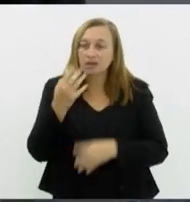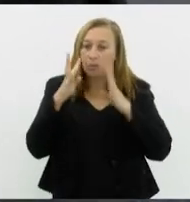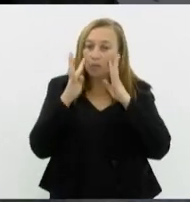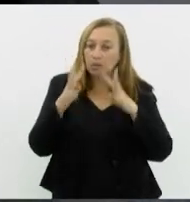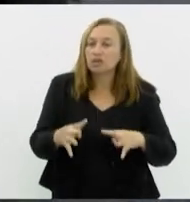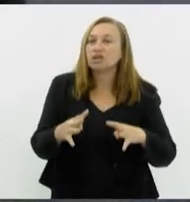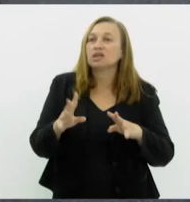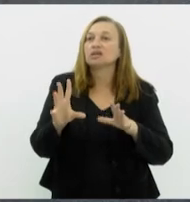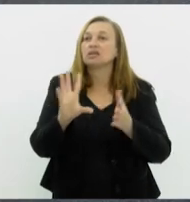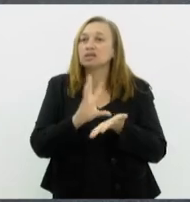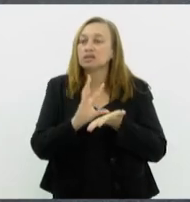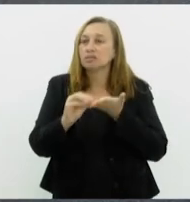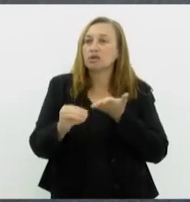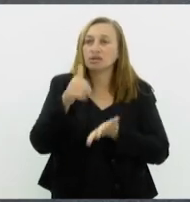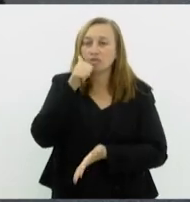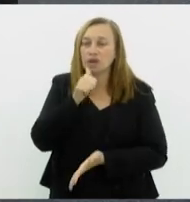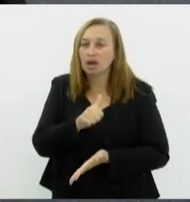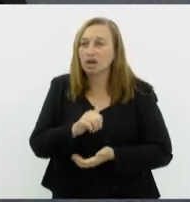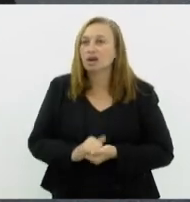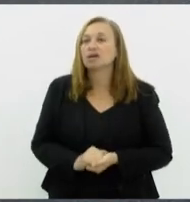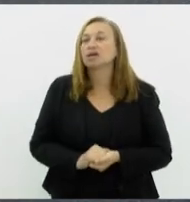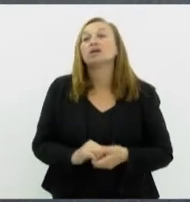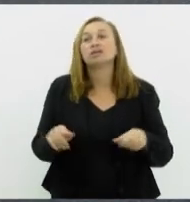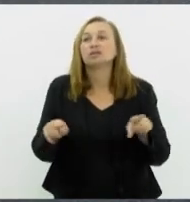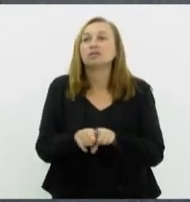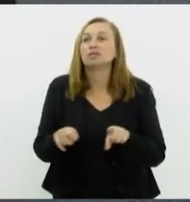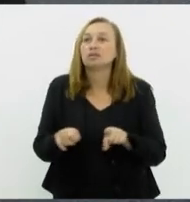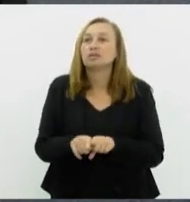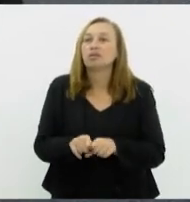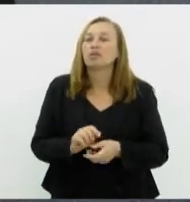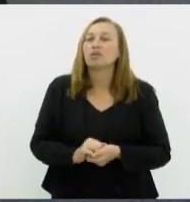atenta a essa pauta das mulheres, há também